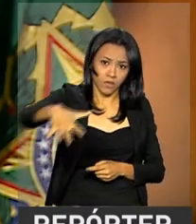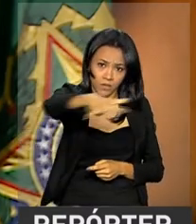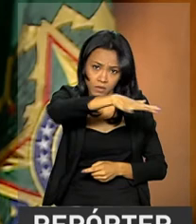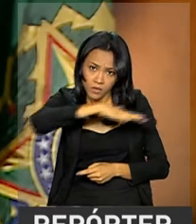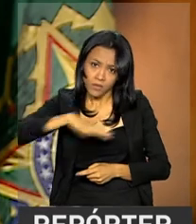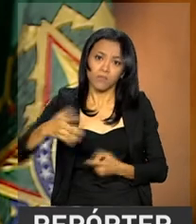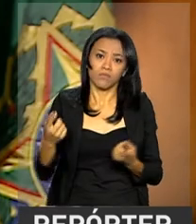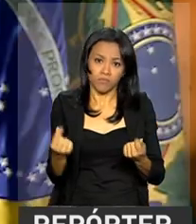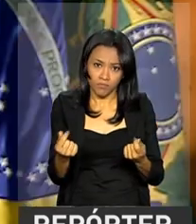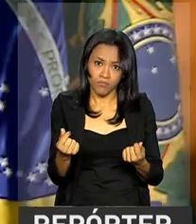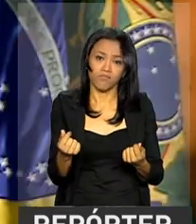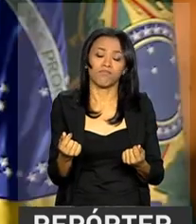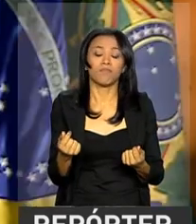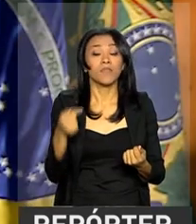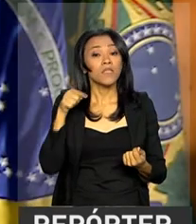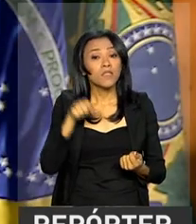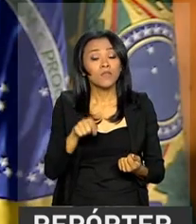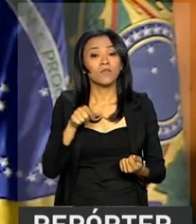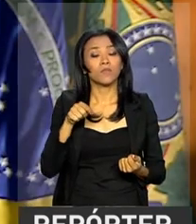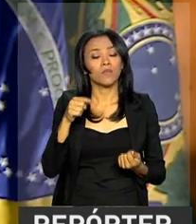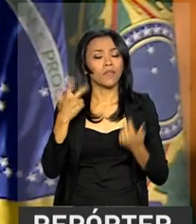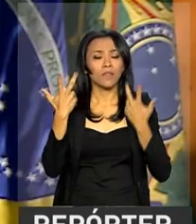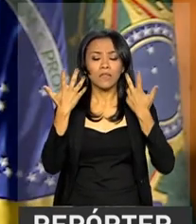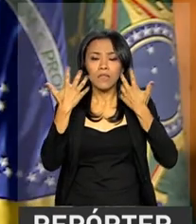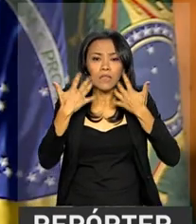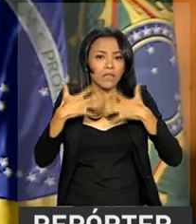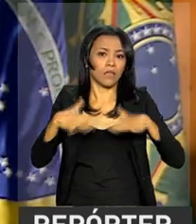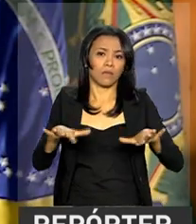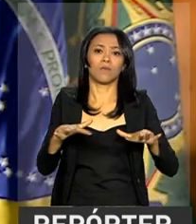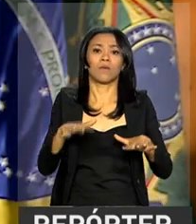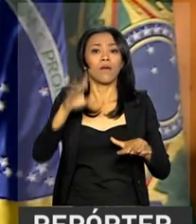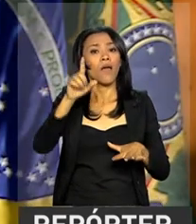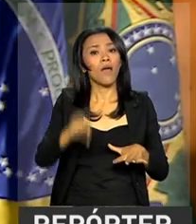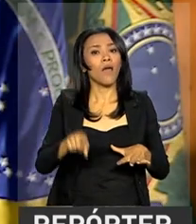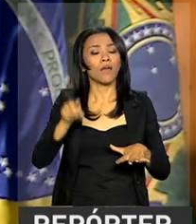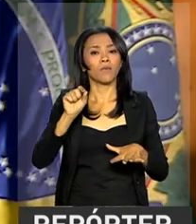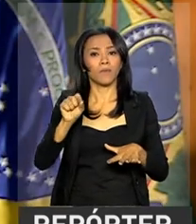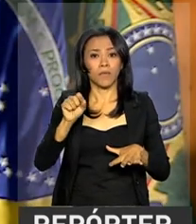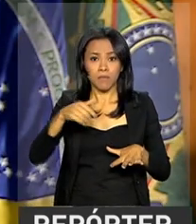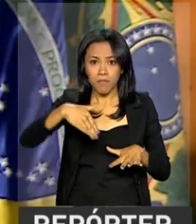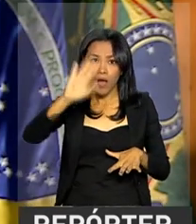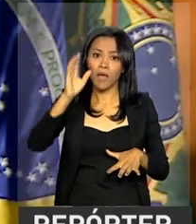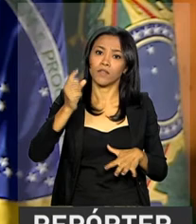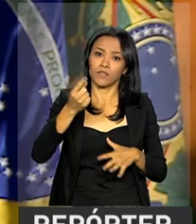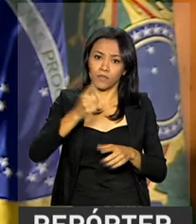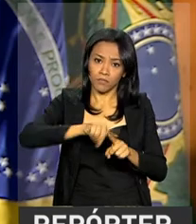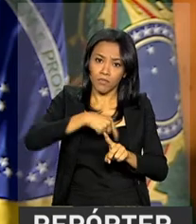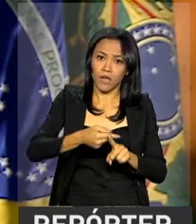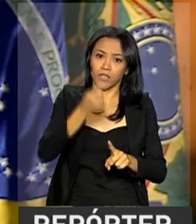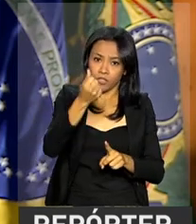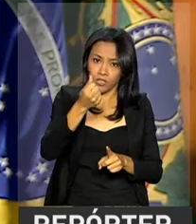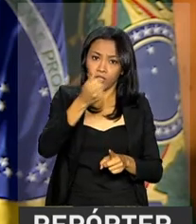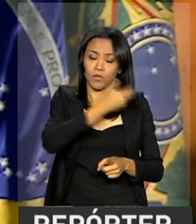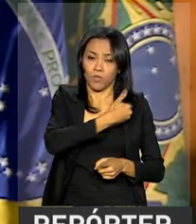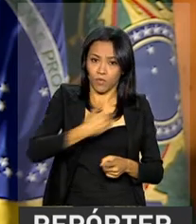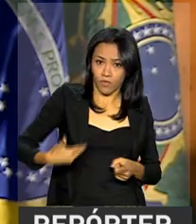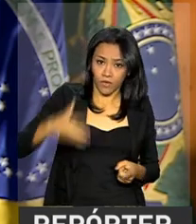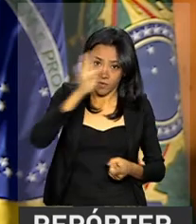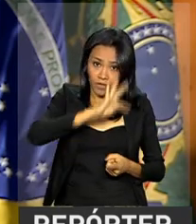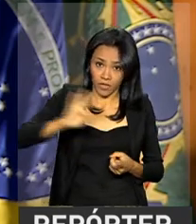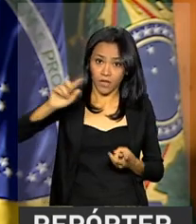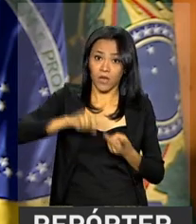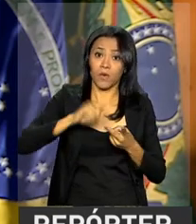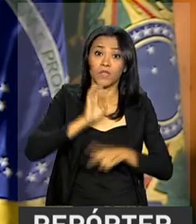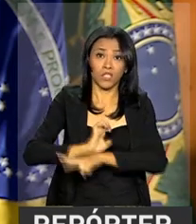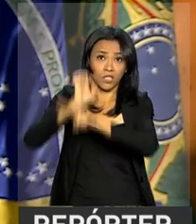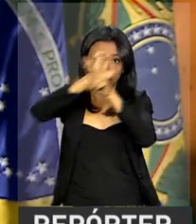fontes de arrecadação. Isso, naturalmente, se traduz em mais recursos para a União, estados e